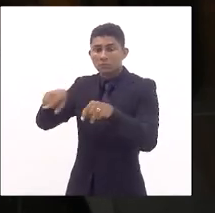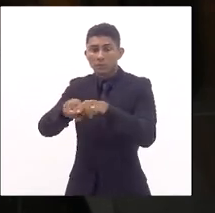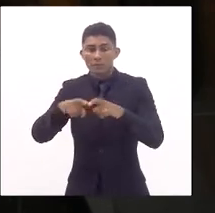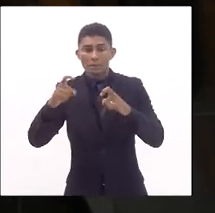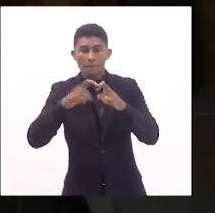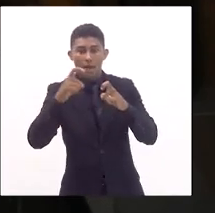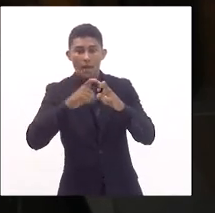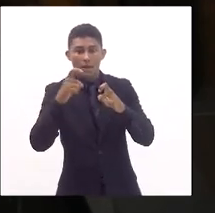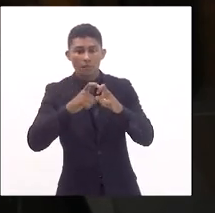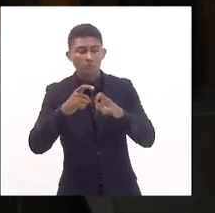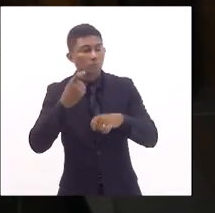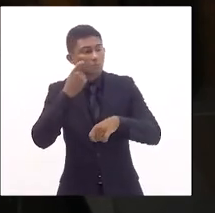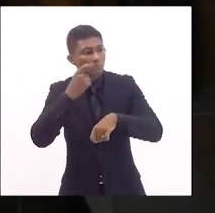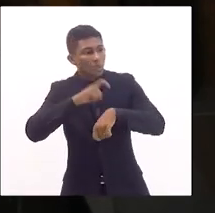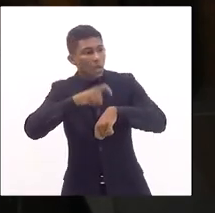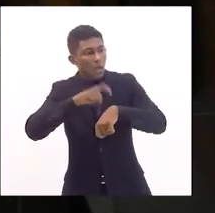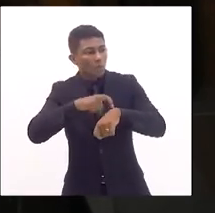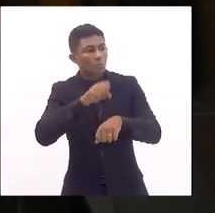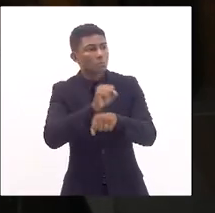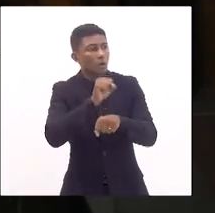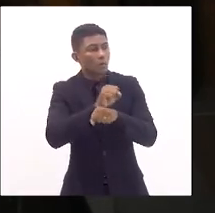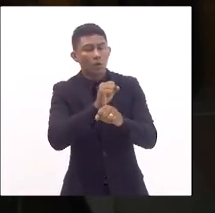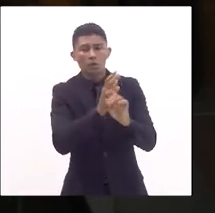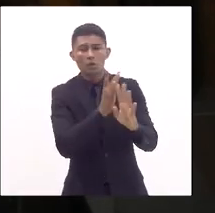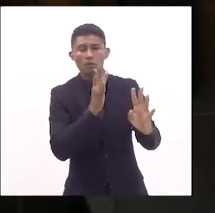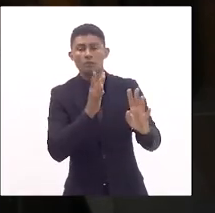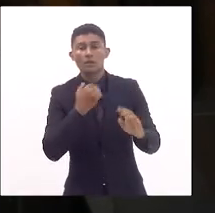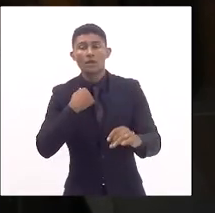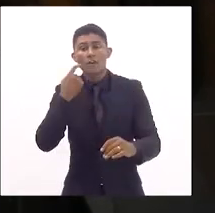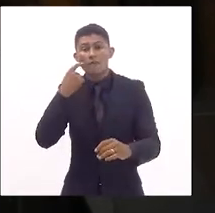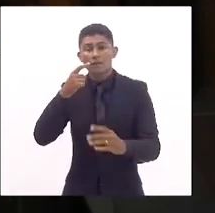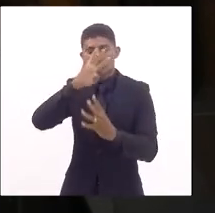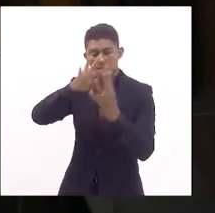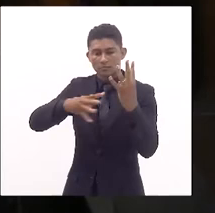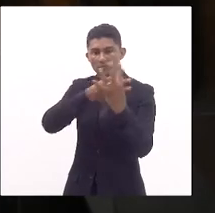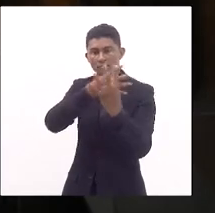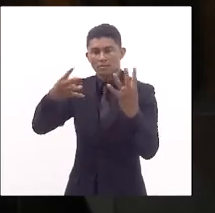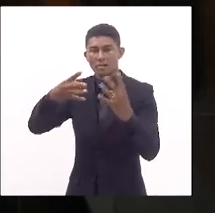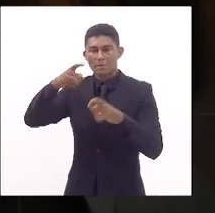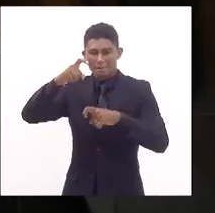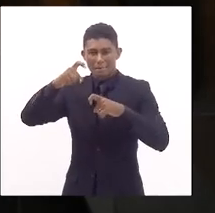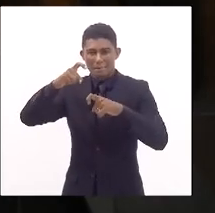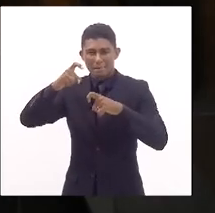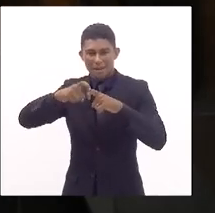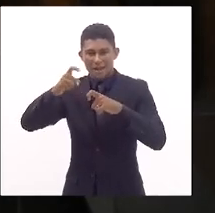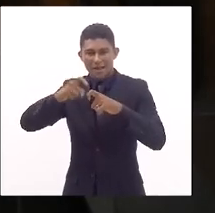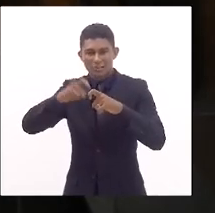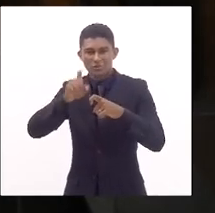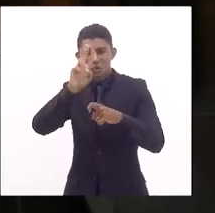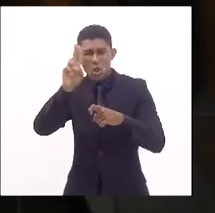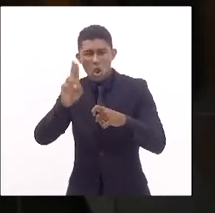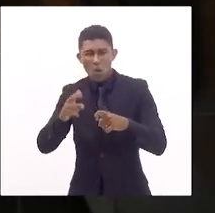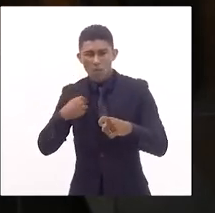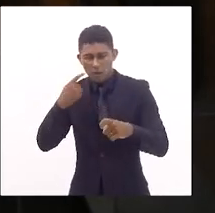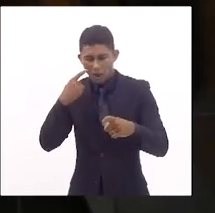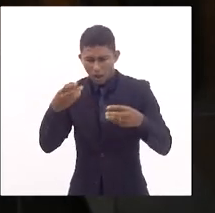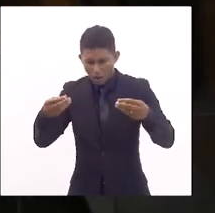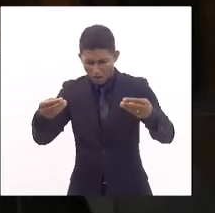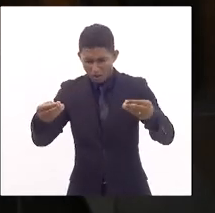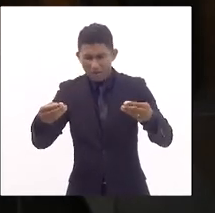médico o tempo de espera eu fui procurar a escala médica acho que ela não estava escondida numa sala isso